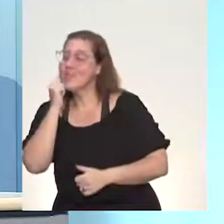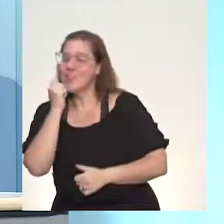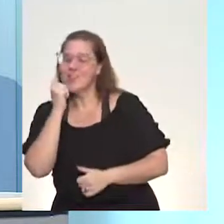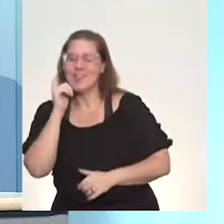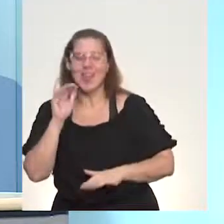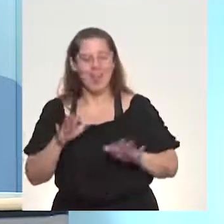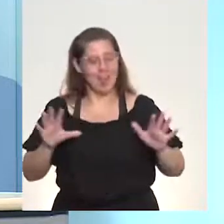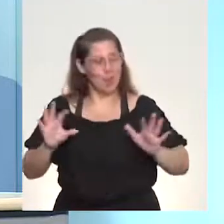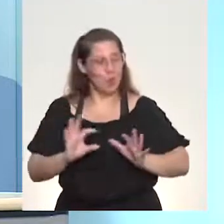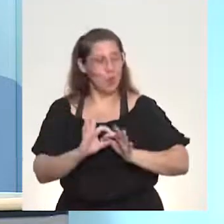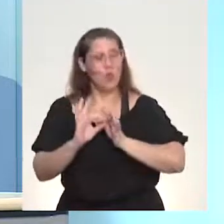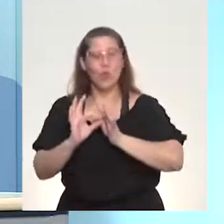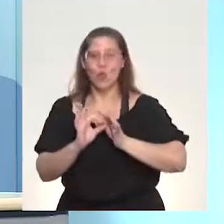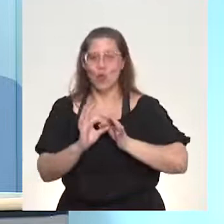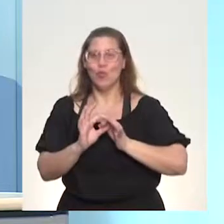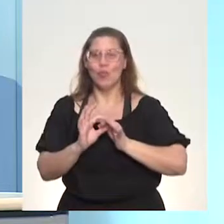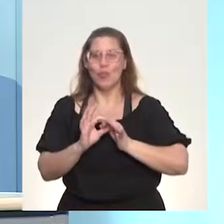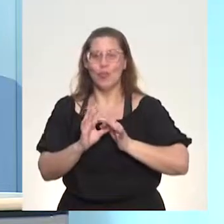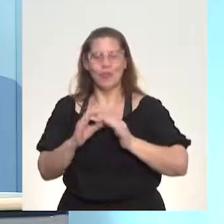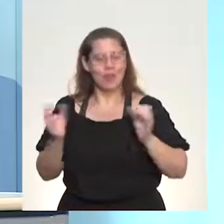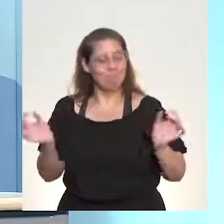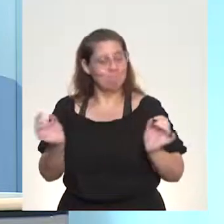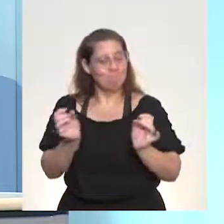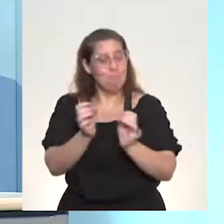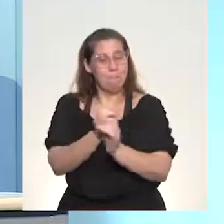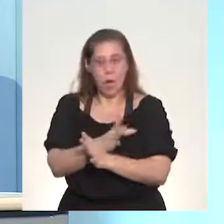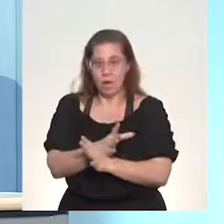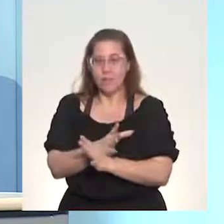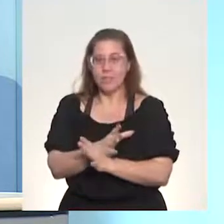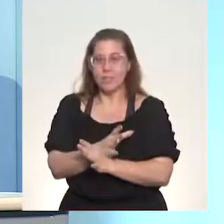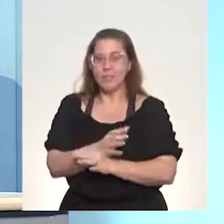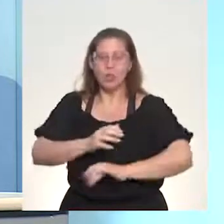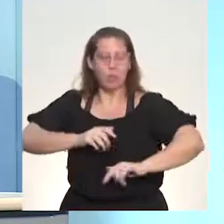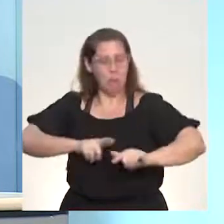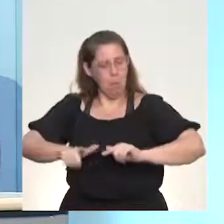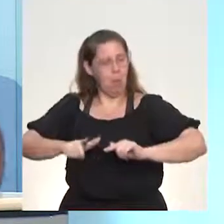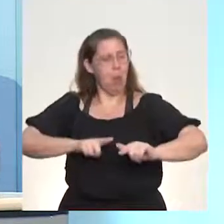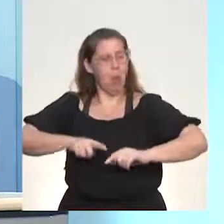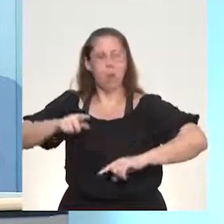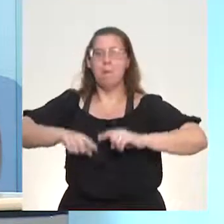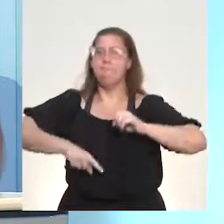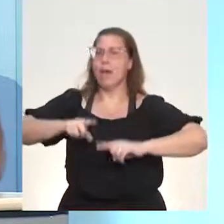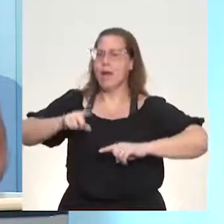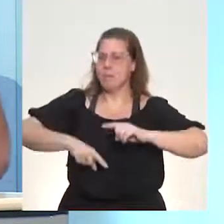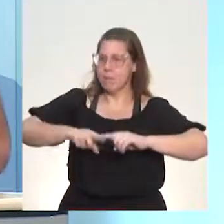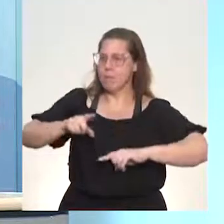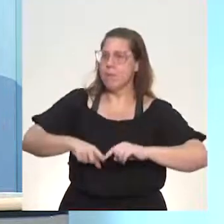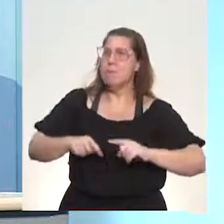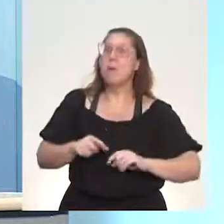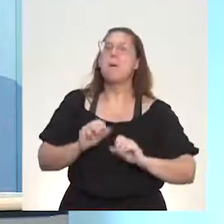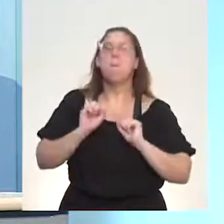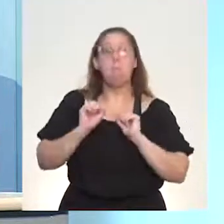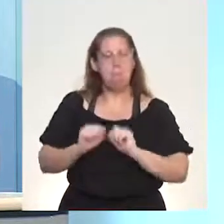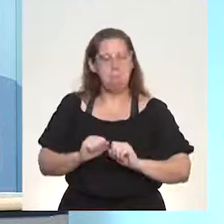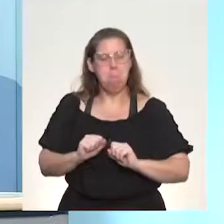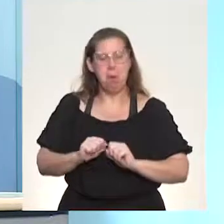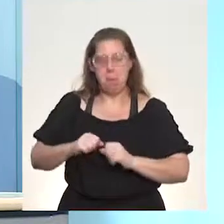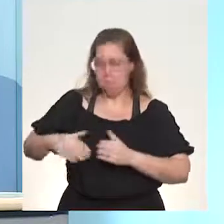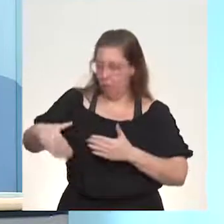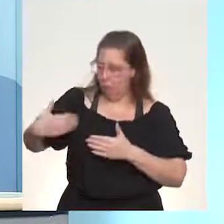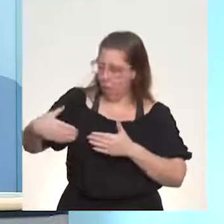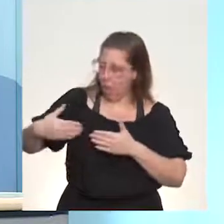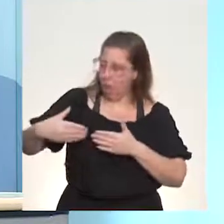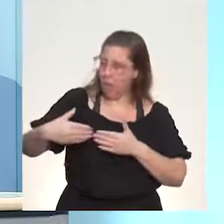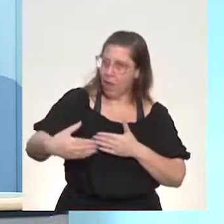mais completo, né? Então, o trabalho com esse material ele pode ser ainda mais desenvolvido, ainda